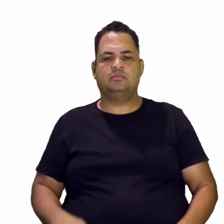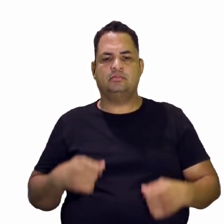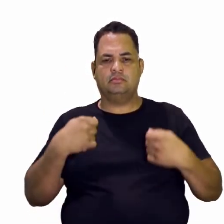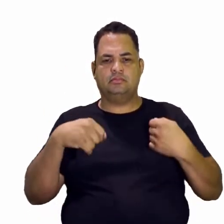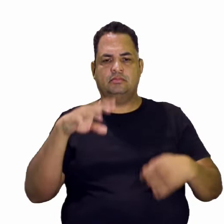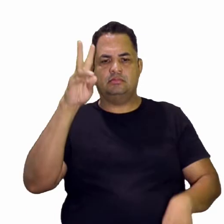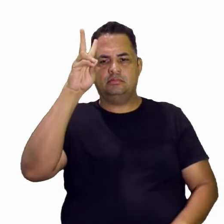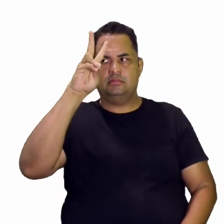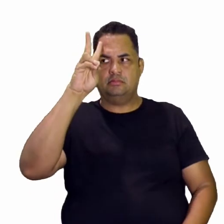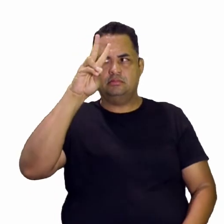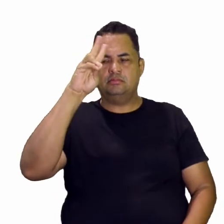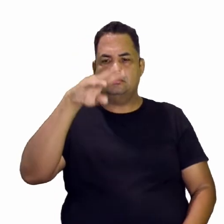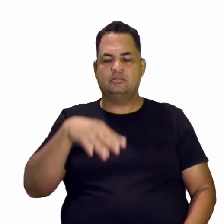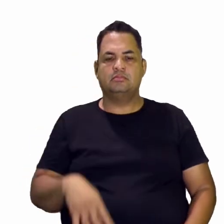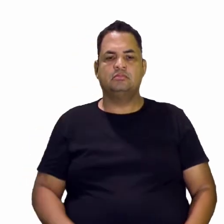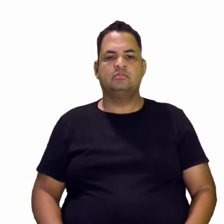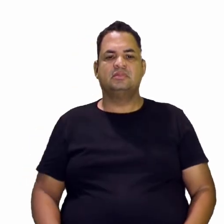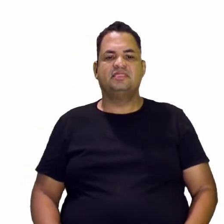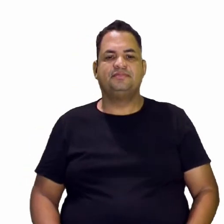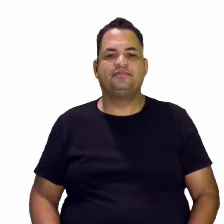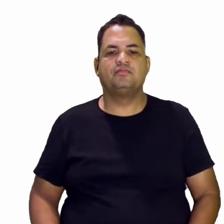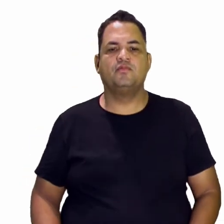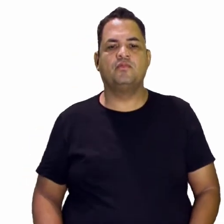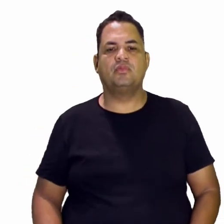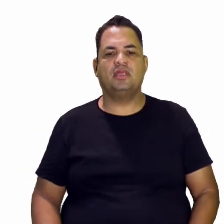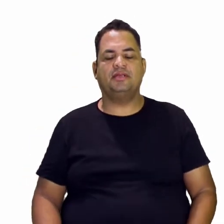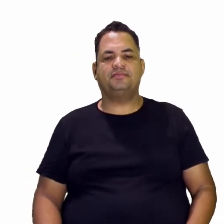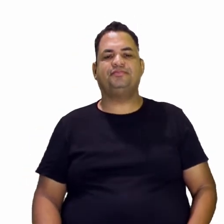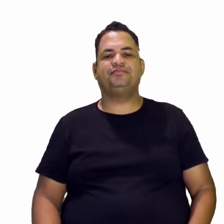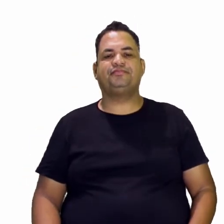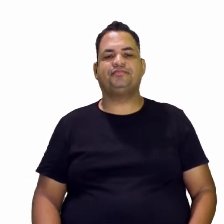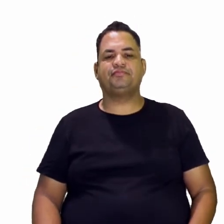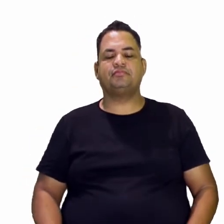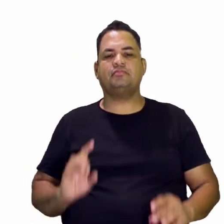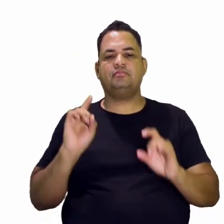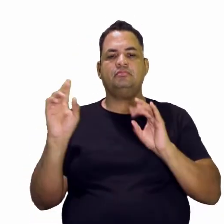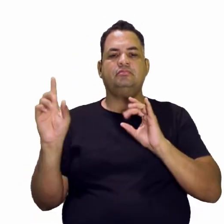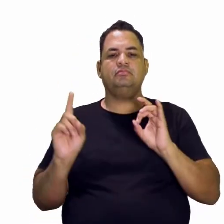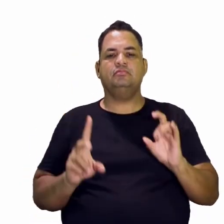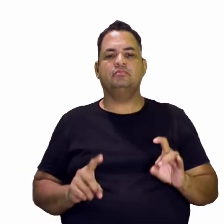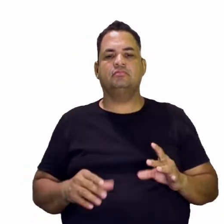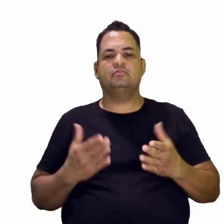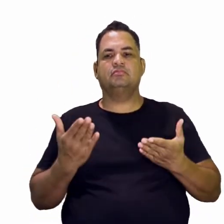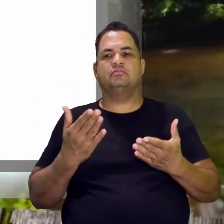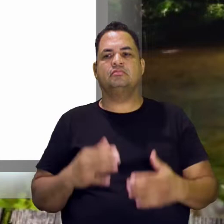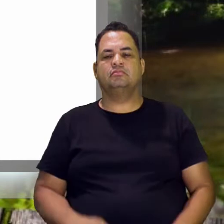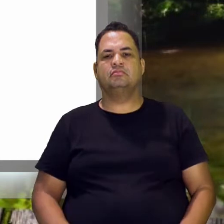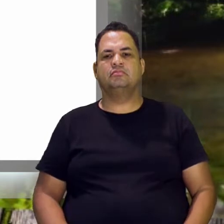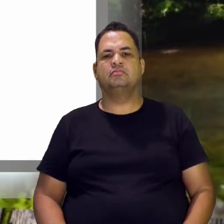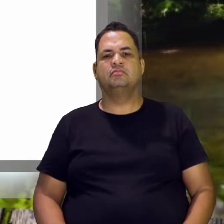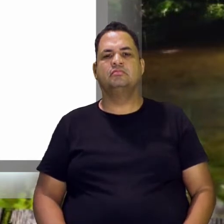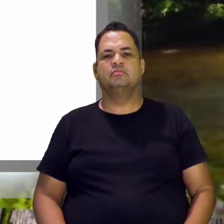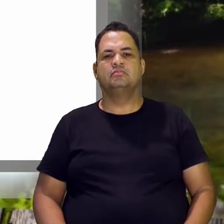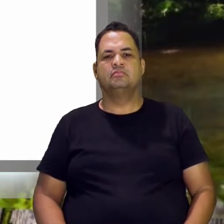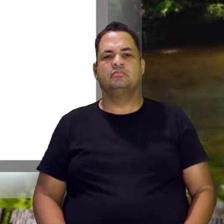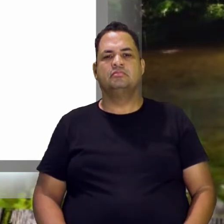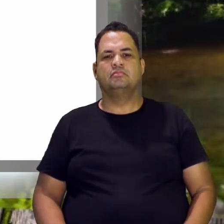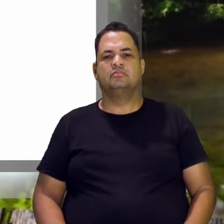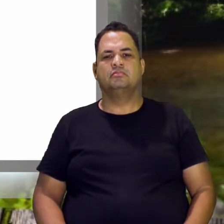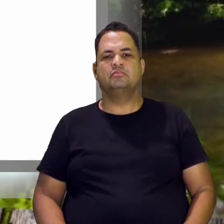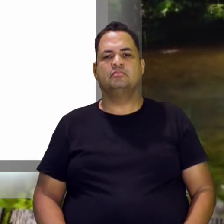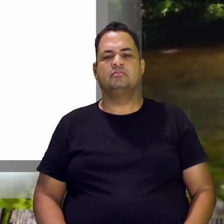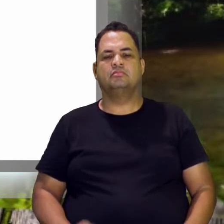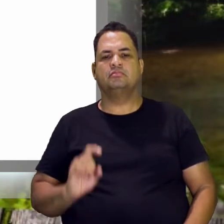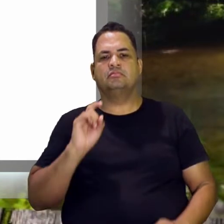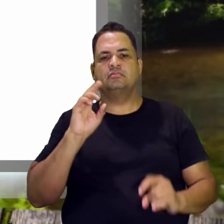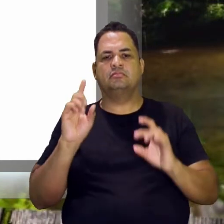mim. O que você precisa lembrar é que em cada um, cadê eu? Aí.